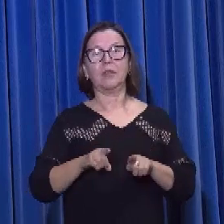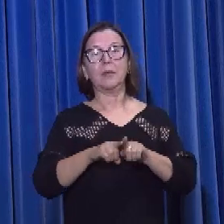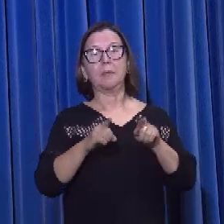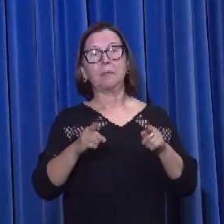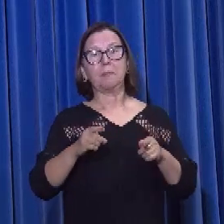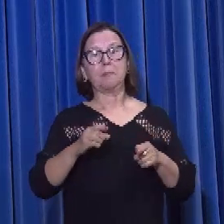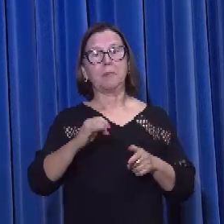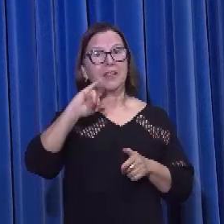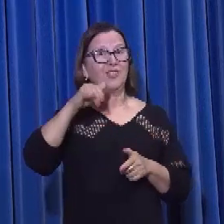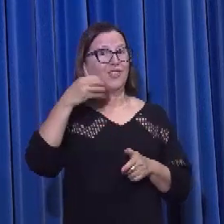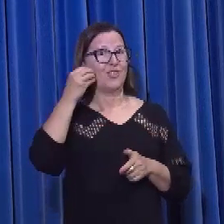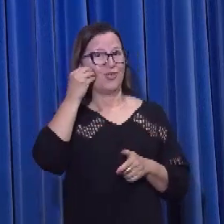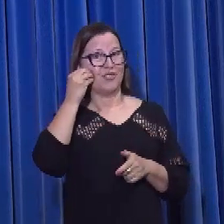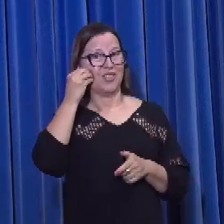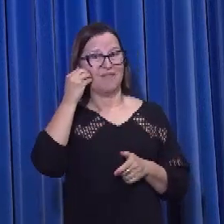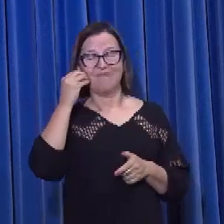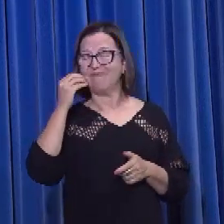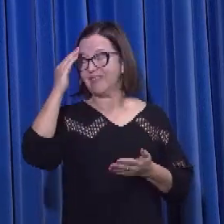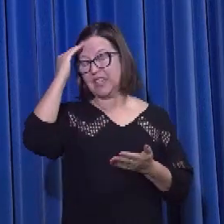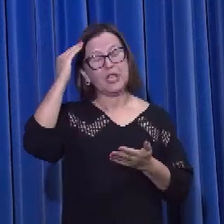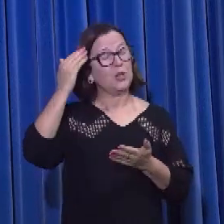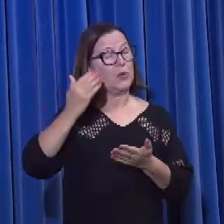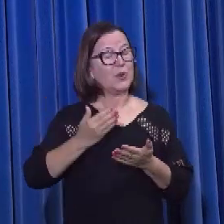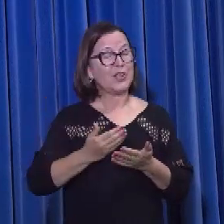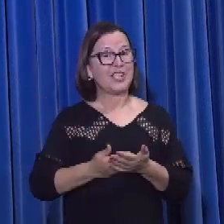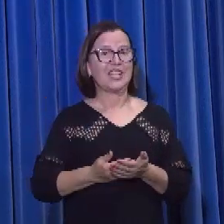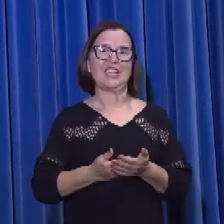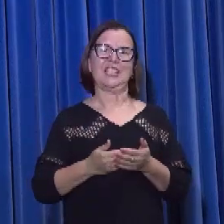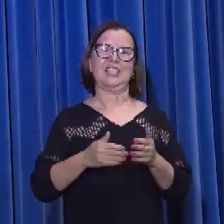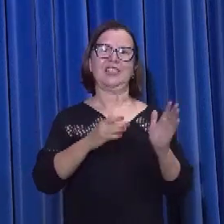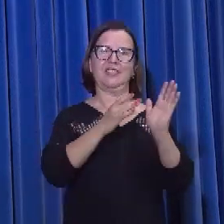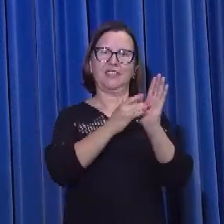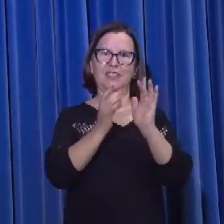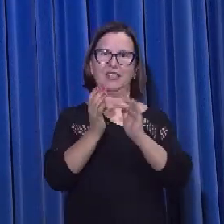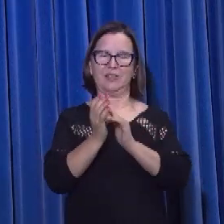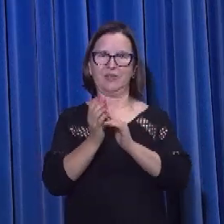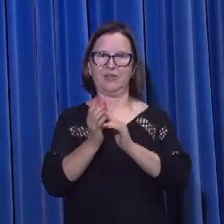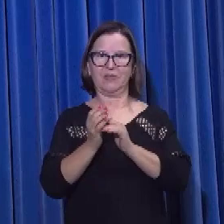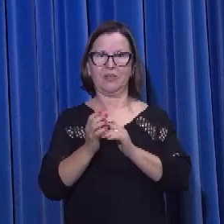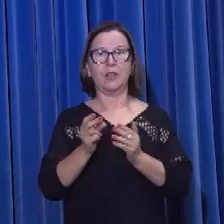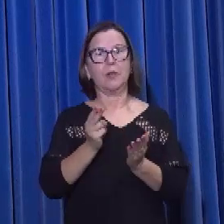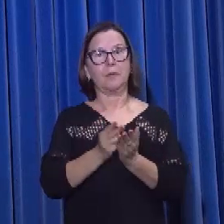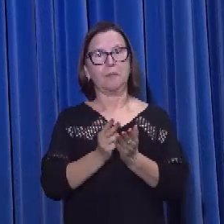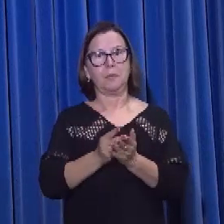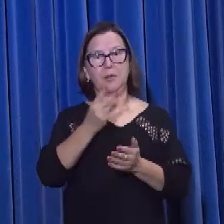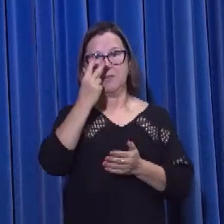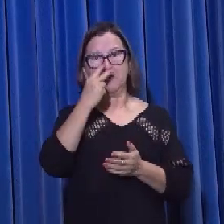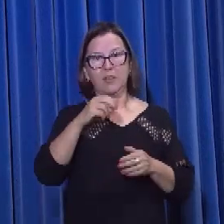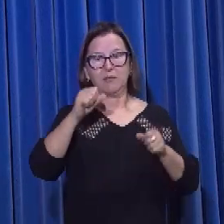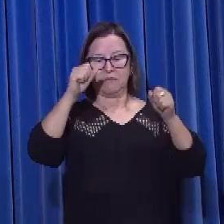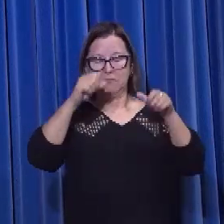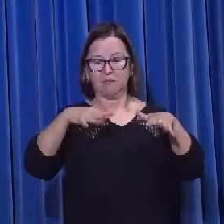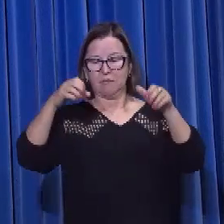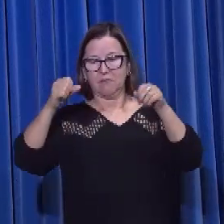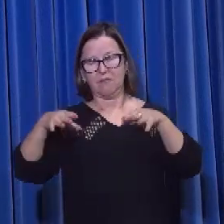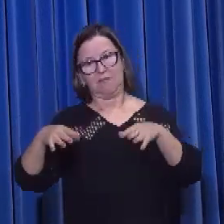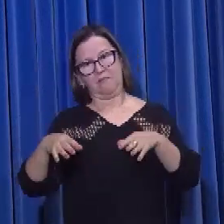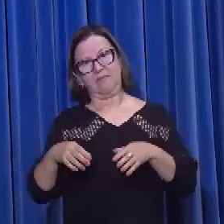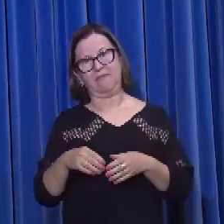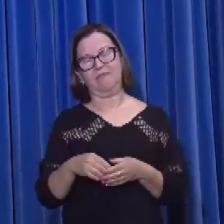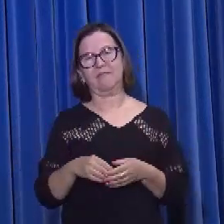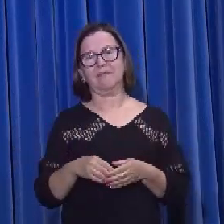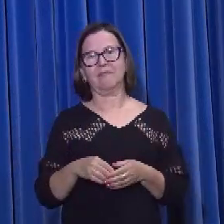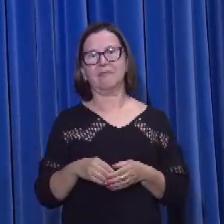creria nele, mesmo com todos os ensinamentos que viria a receber. E os motivos para isso é esse: ninguém pode vir a